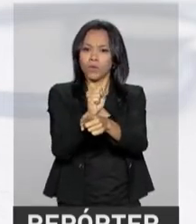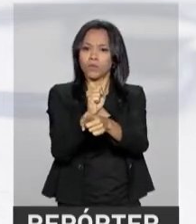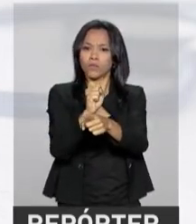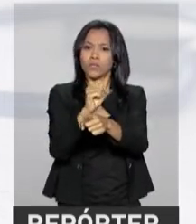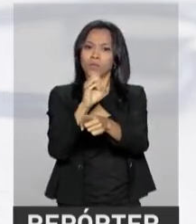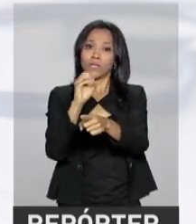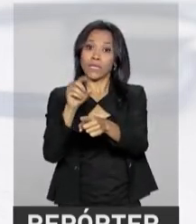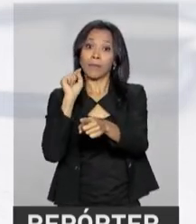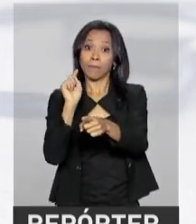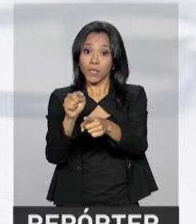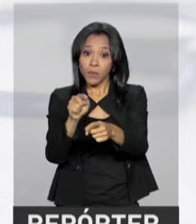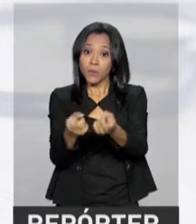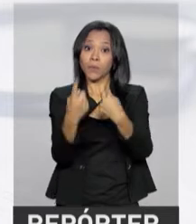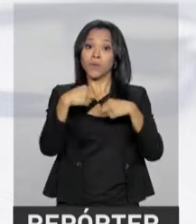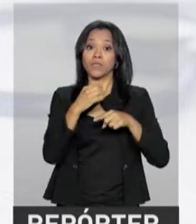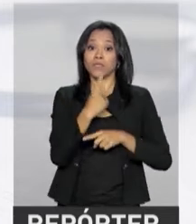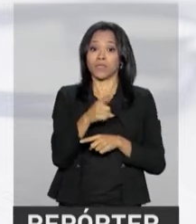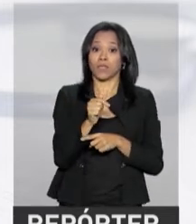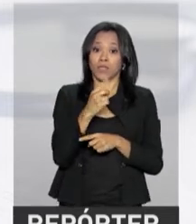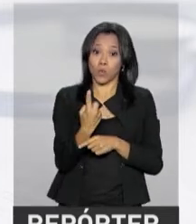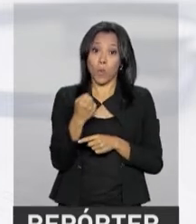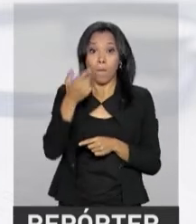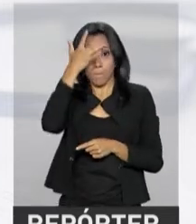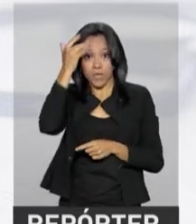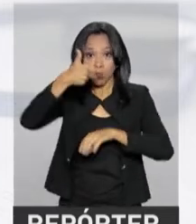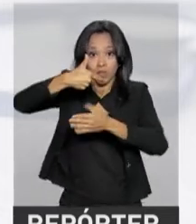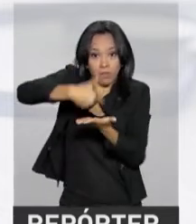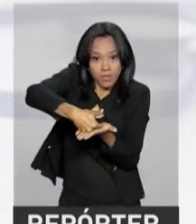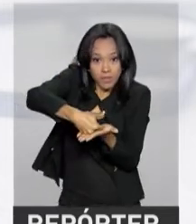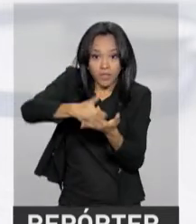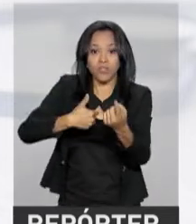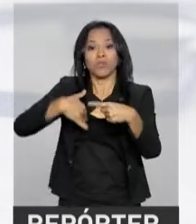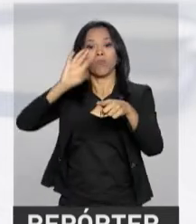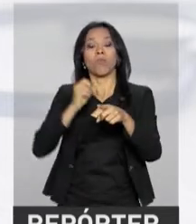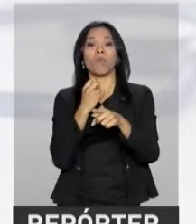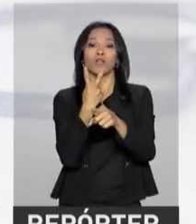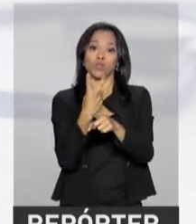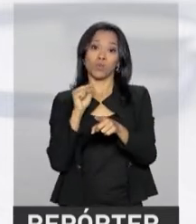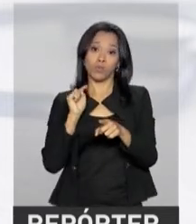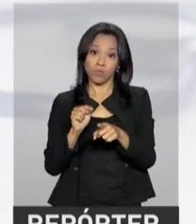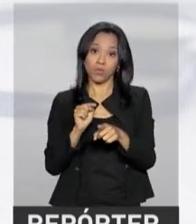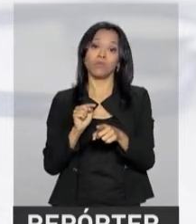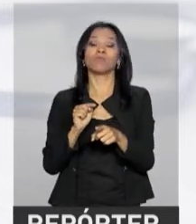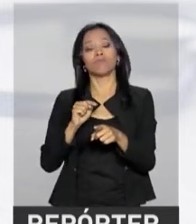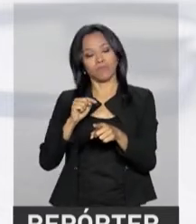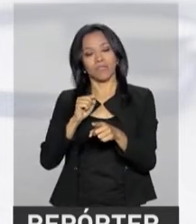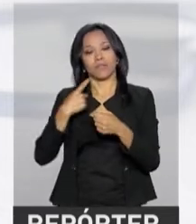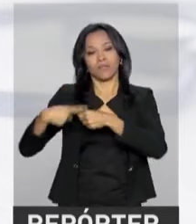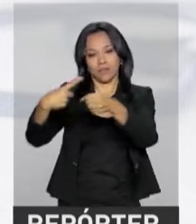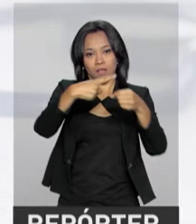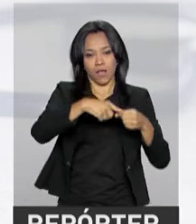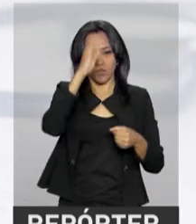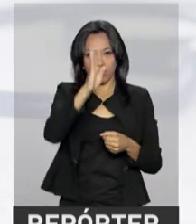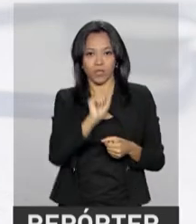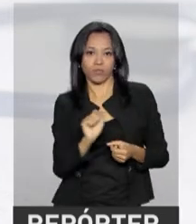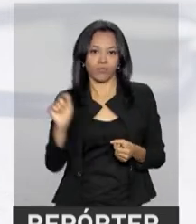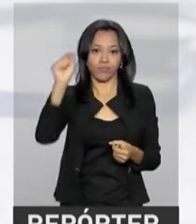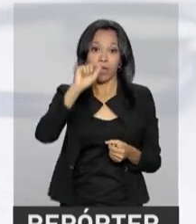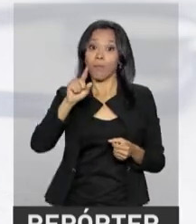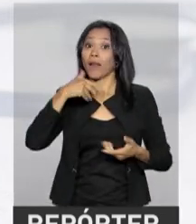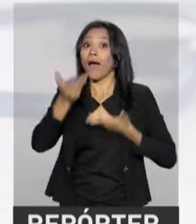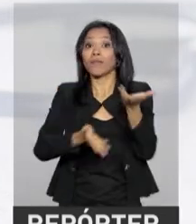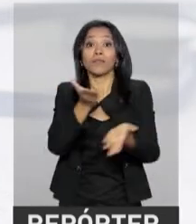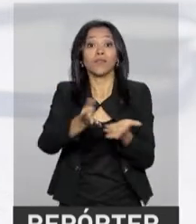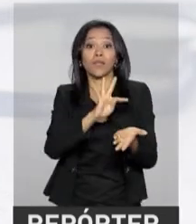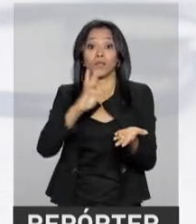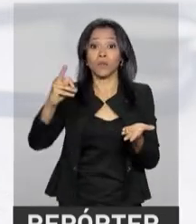171 mil pacientes de mais de 2100 cidades do país para atender a todas essas pessoas são